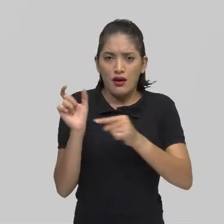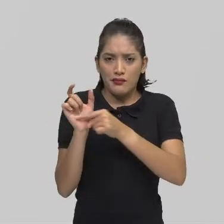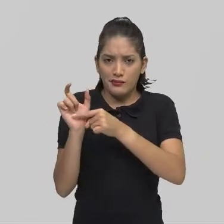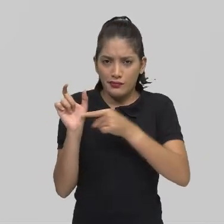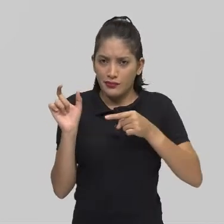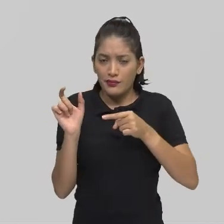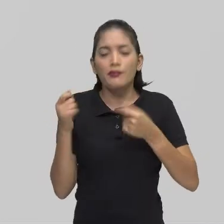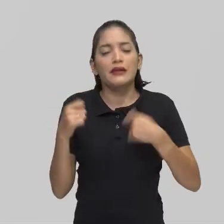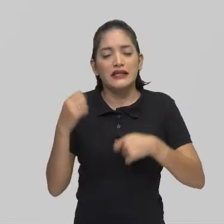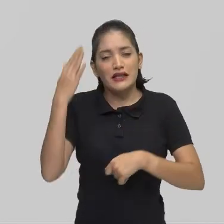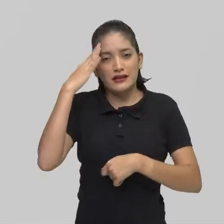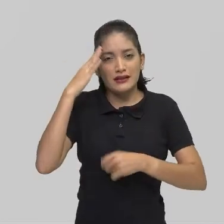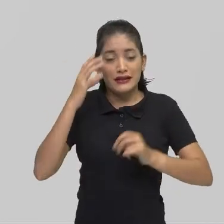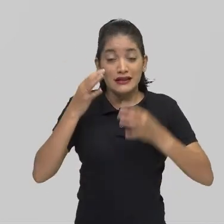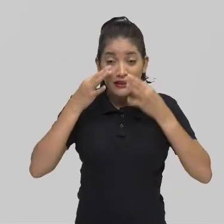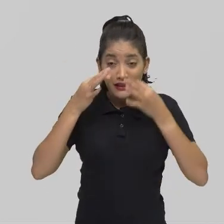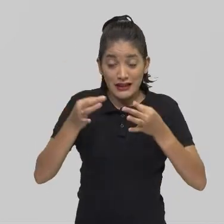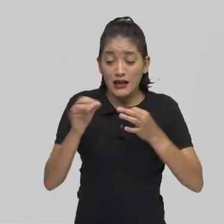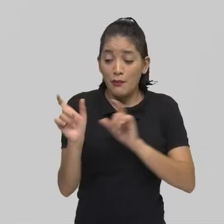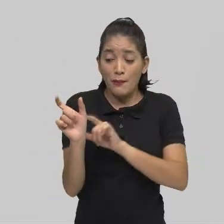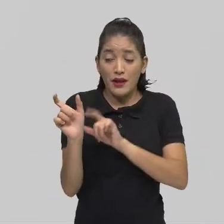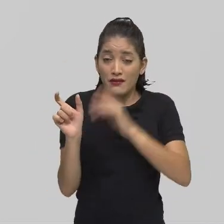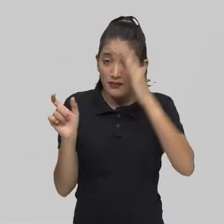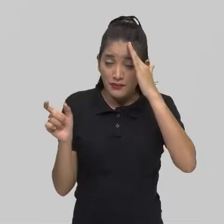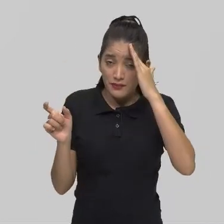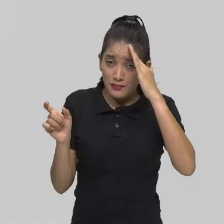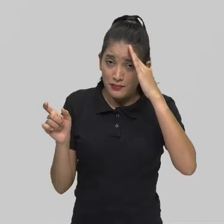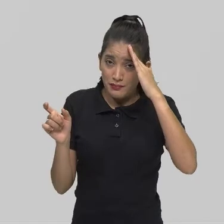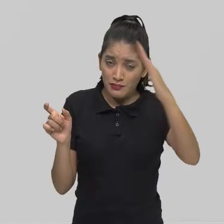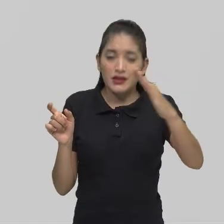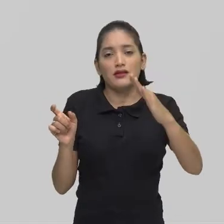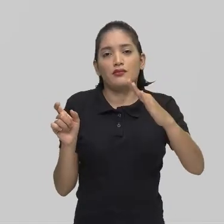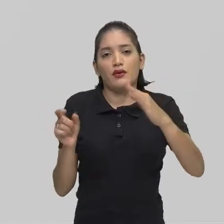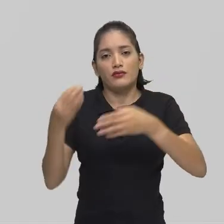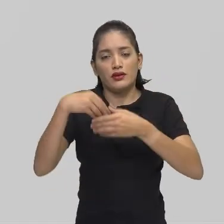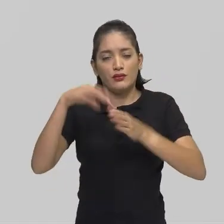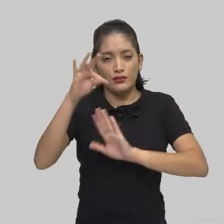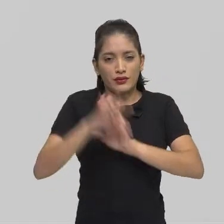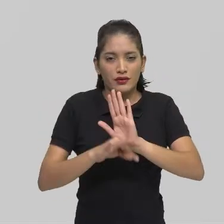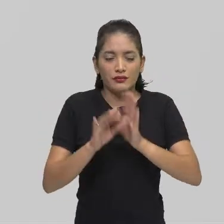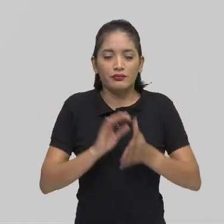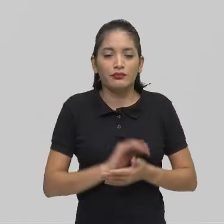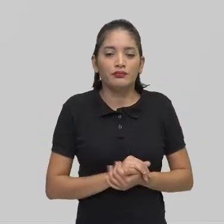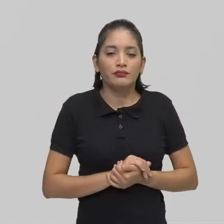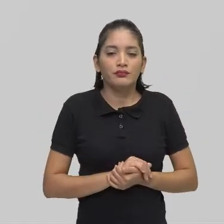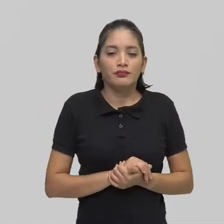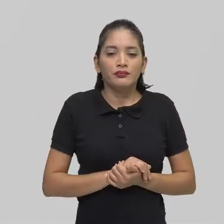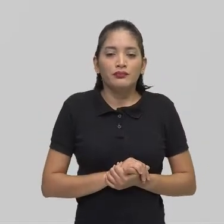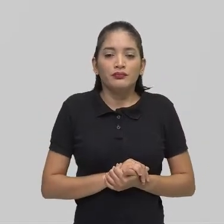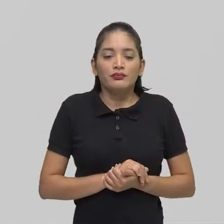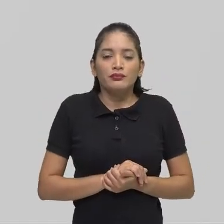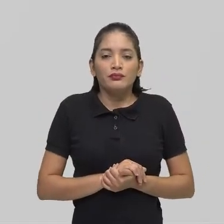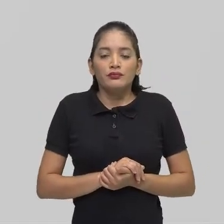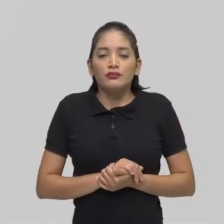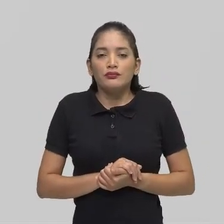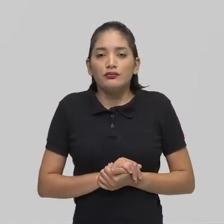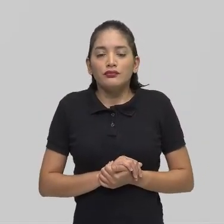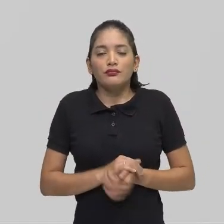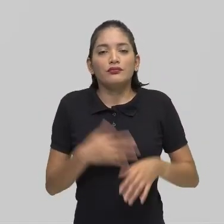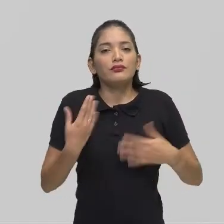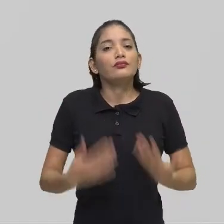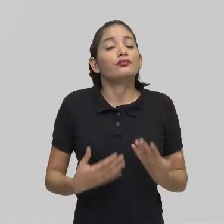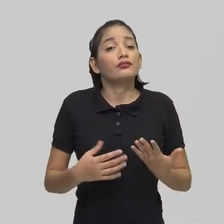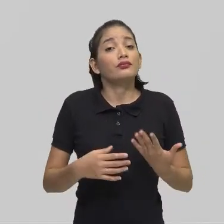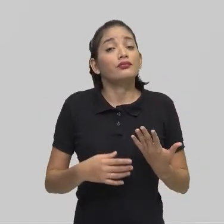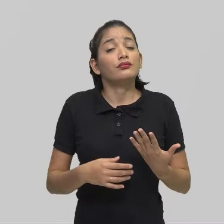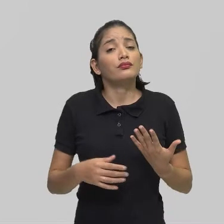porque ela é bem importante, é uma palavra-chave do texto, right? Então, gente, a questão das